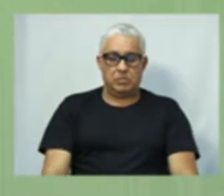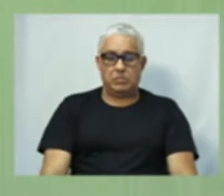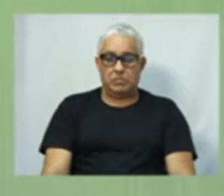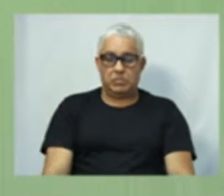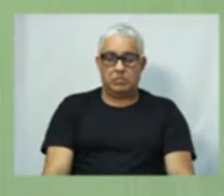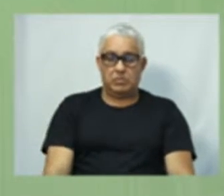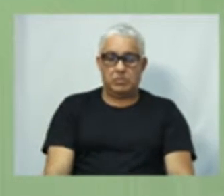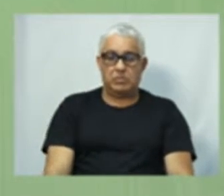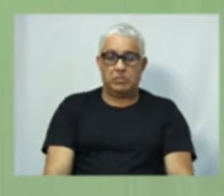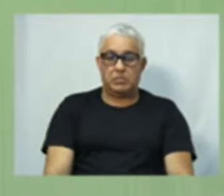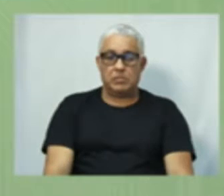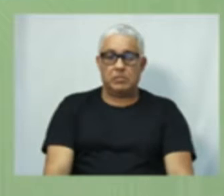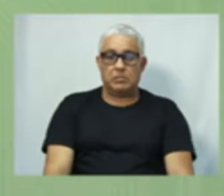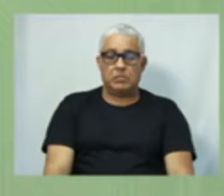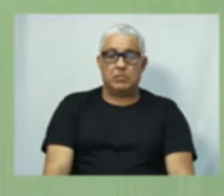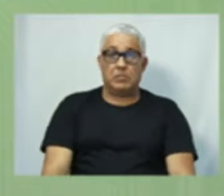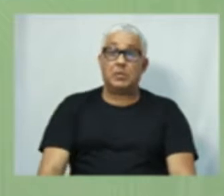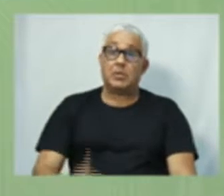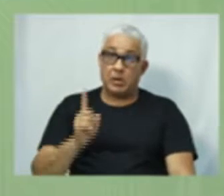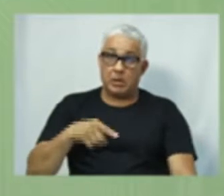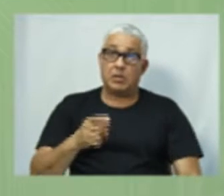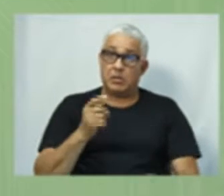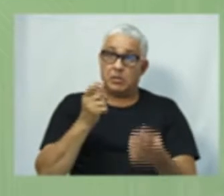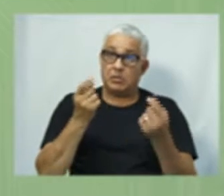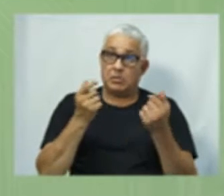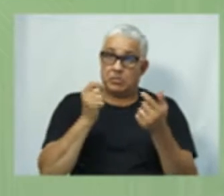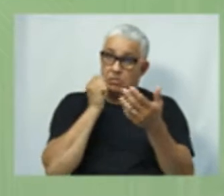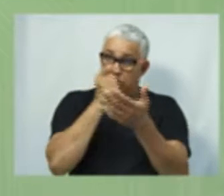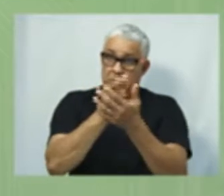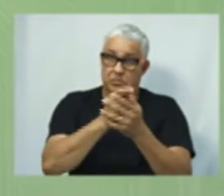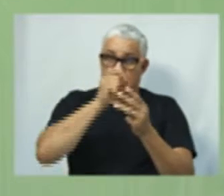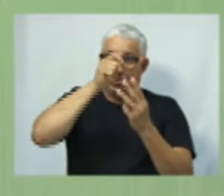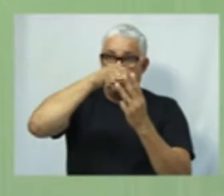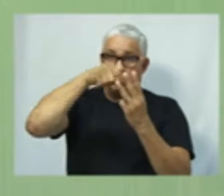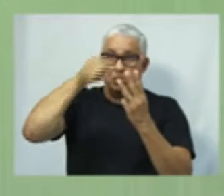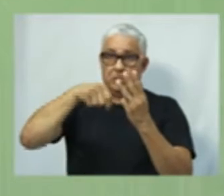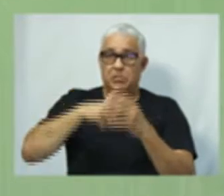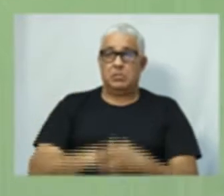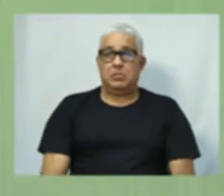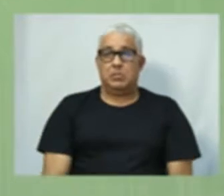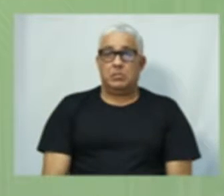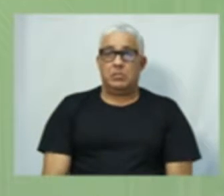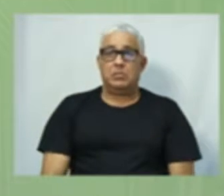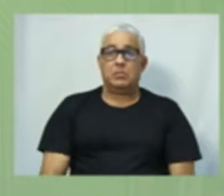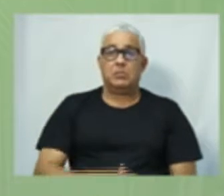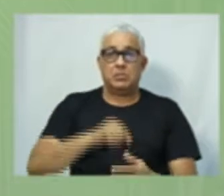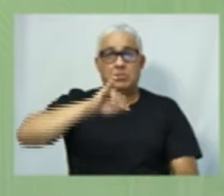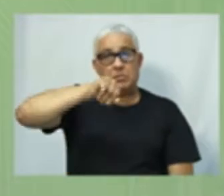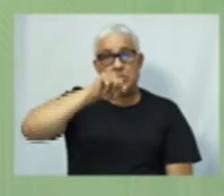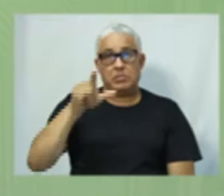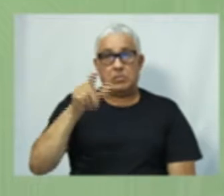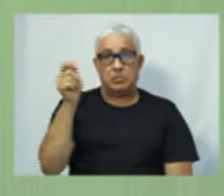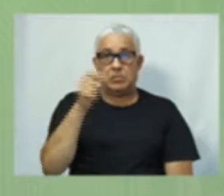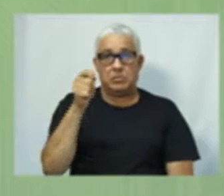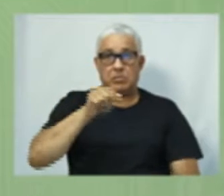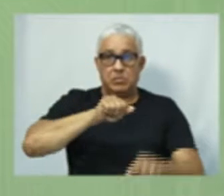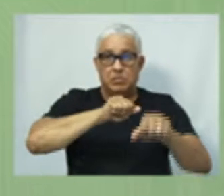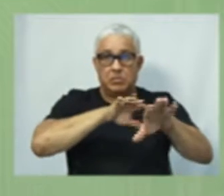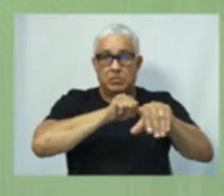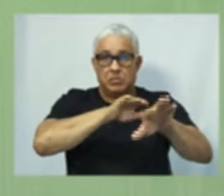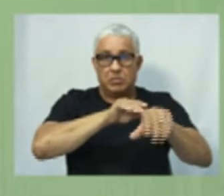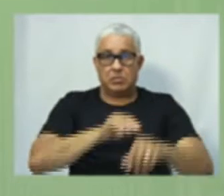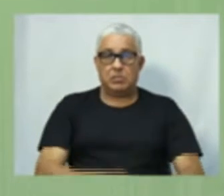3.758.400. Então, esse é o valor que vai ser pago no trimestre de julho, agosto,